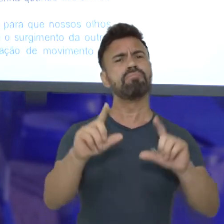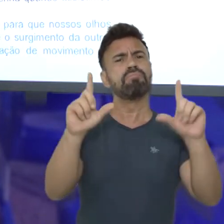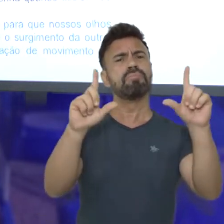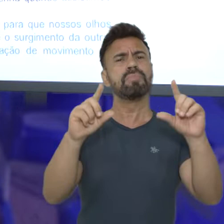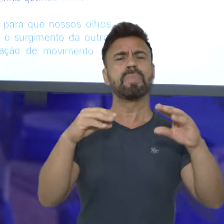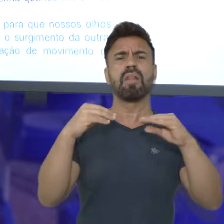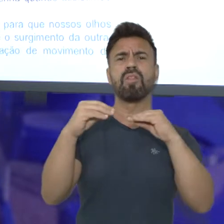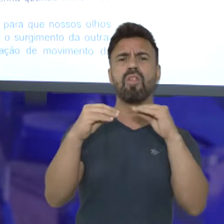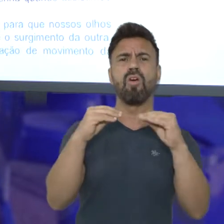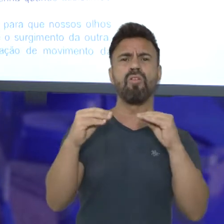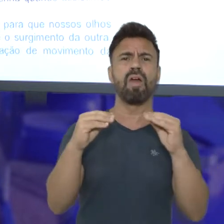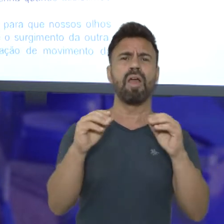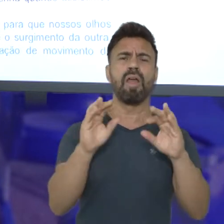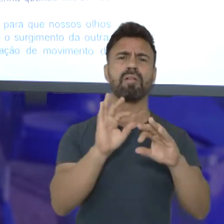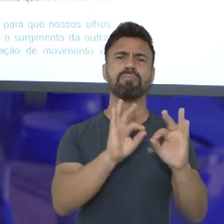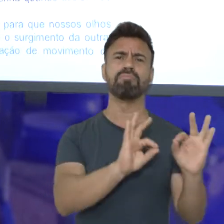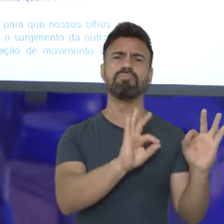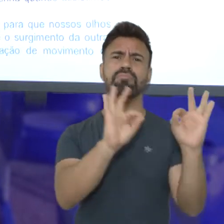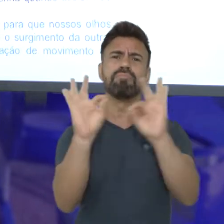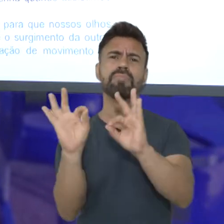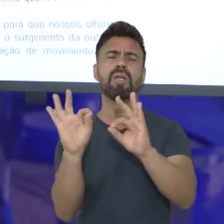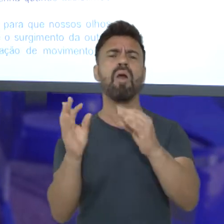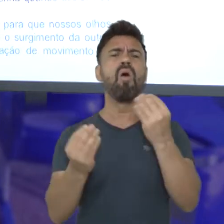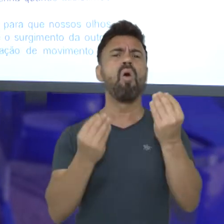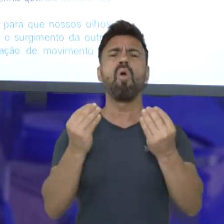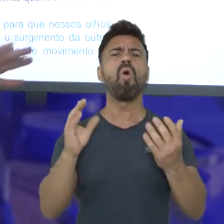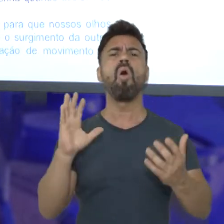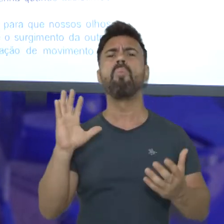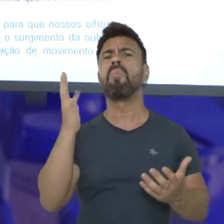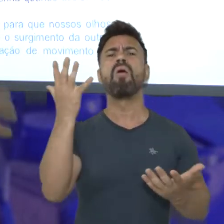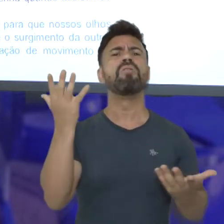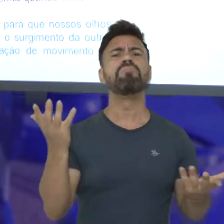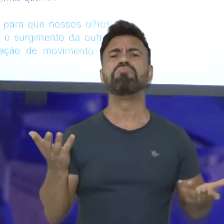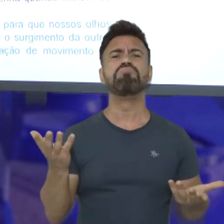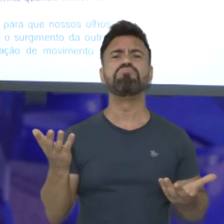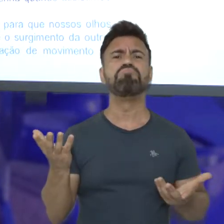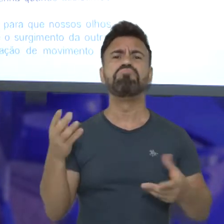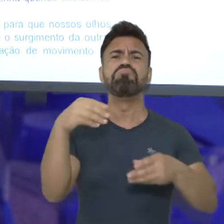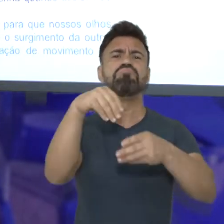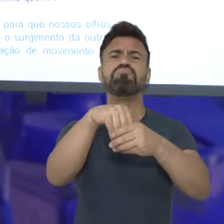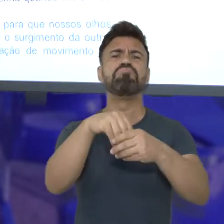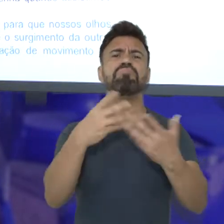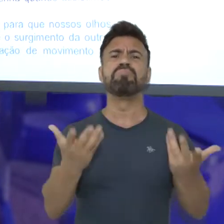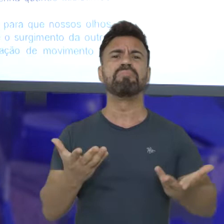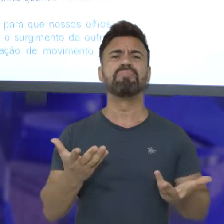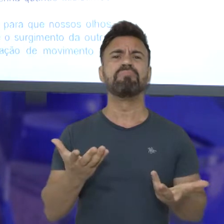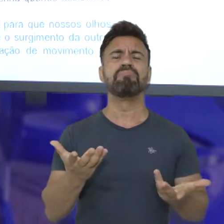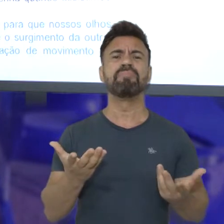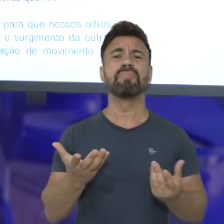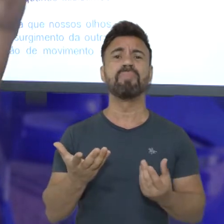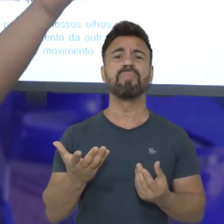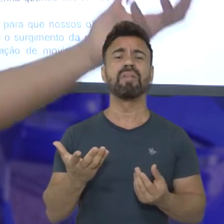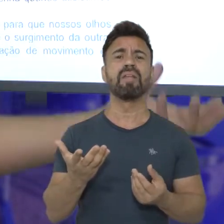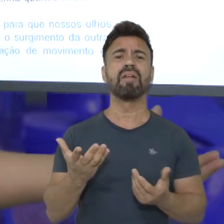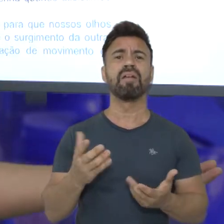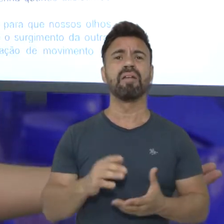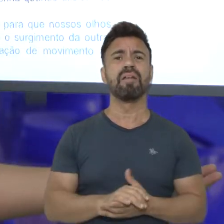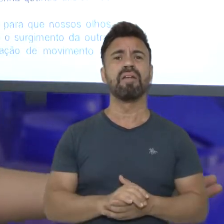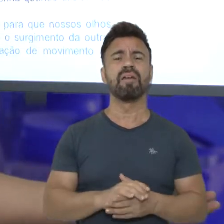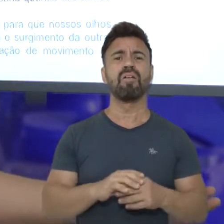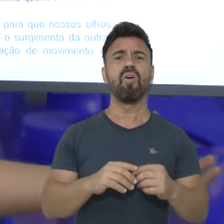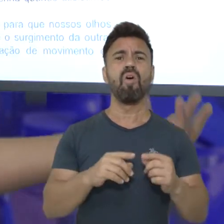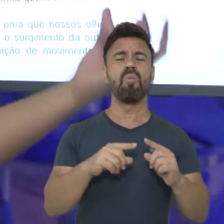novela, uma série, como é que acontece? Qual é o mecanismo, né? Qual é a situação que faz com que a